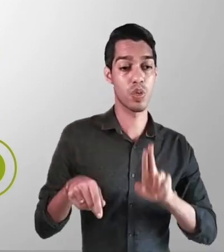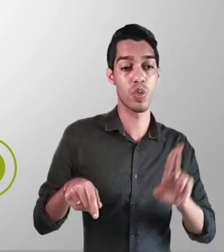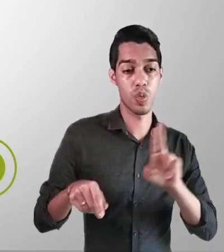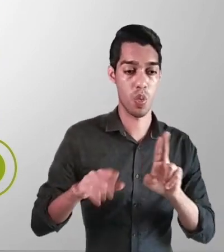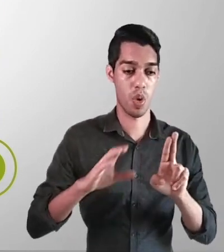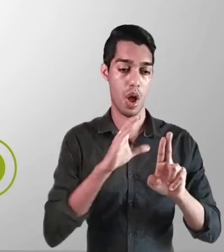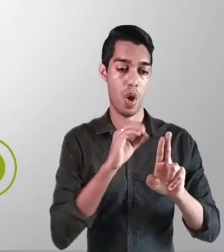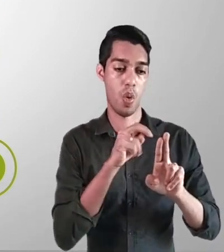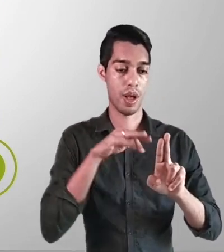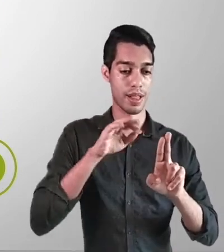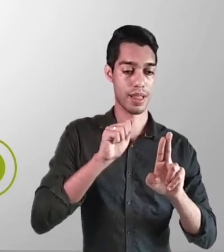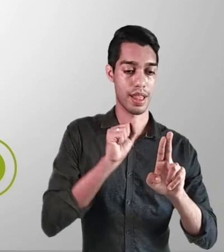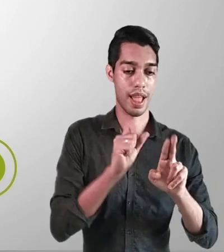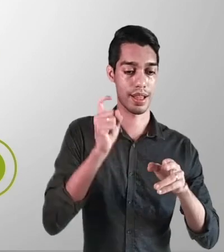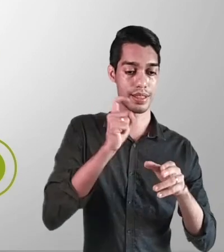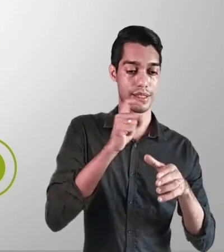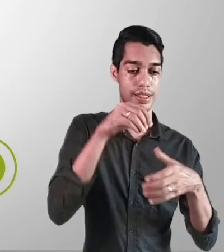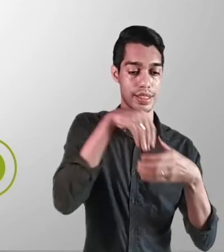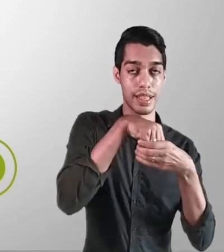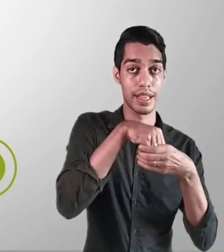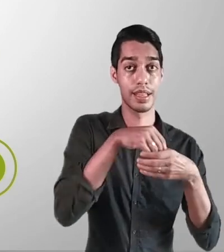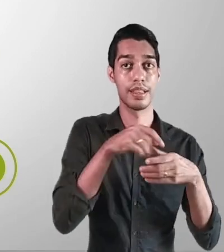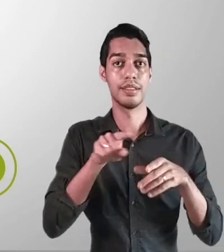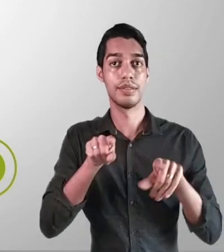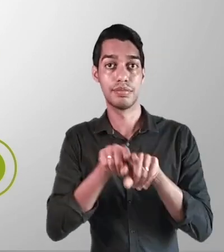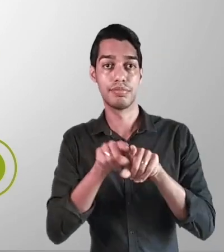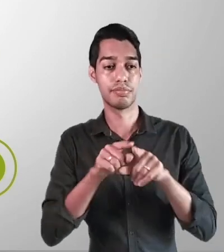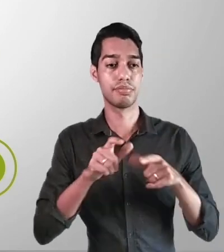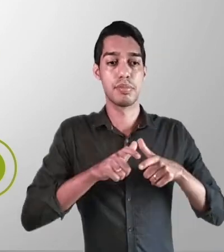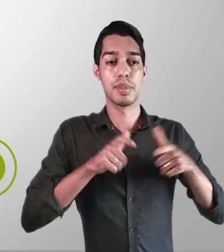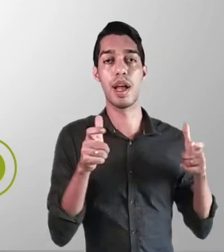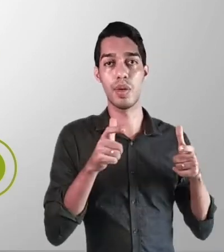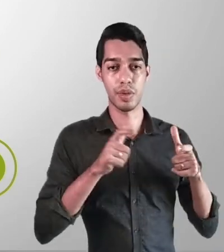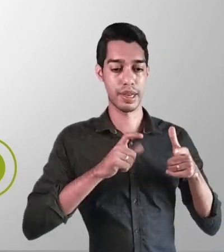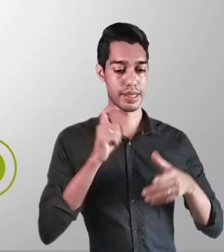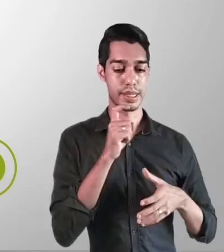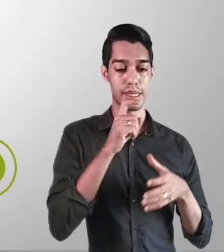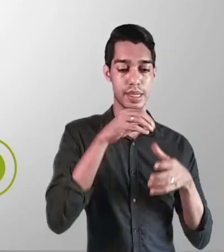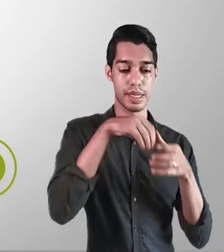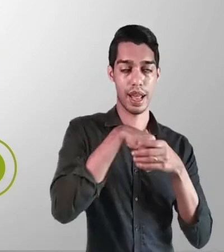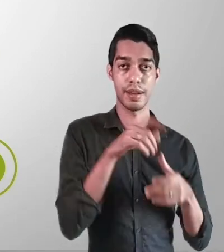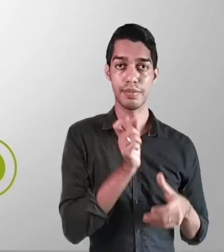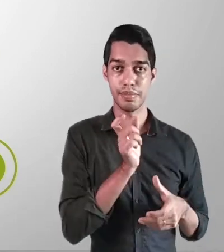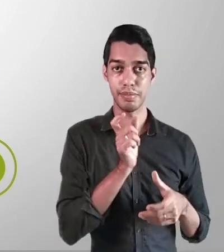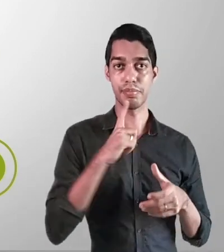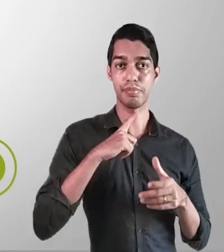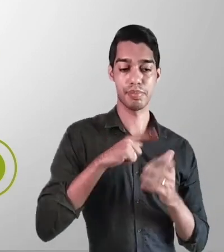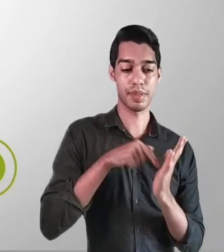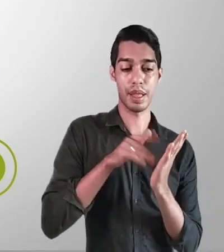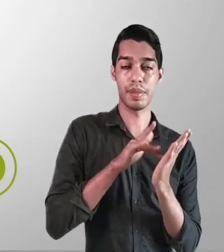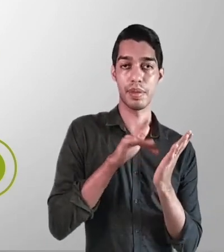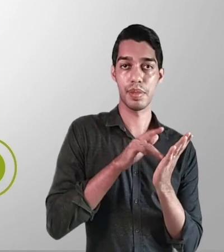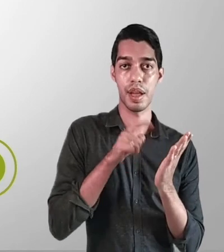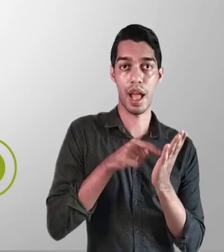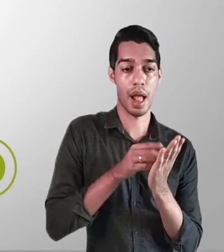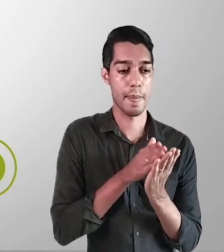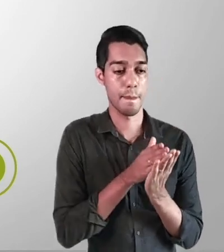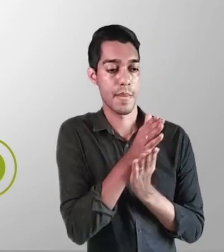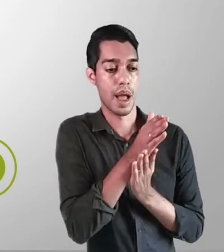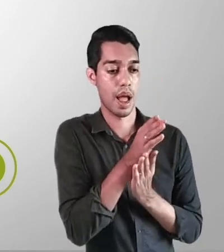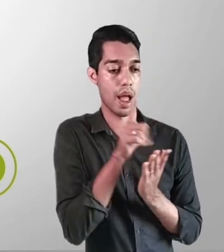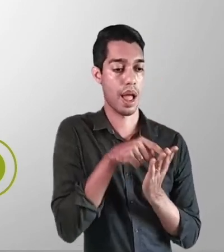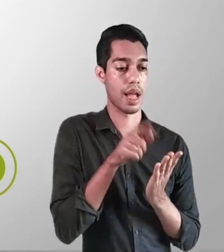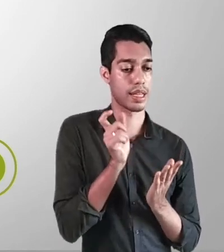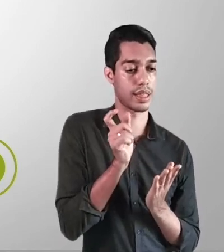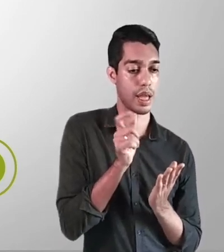A maioria das contas digitais, na verdade, ela acaba descarregando num dispositivo de pagamento, num cartão propriamente